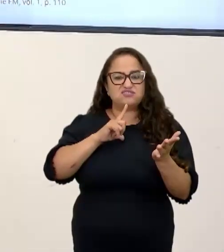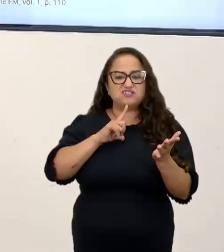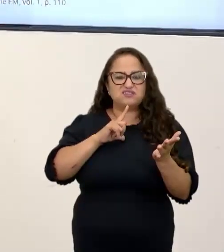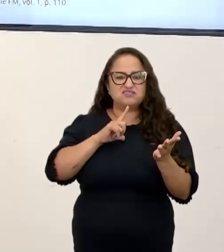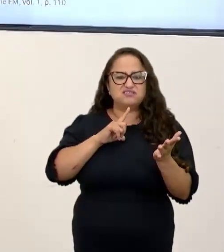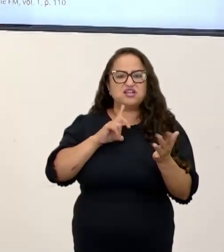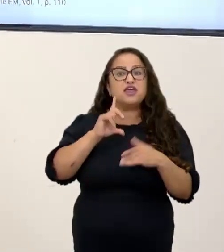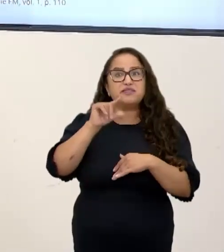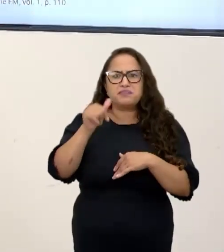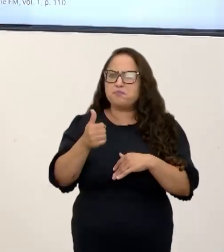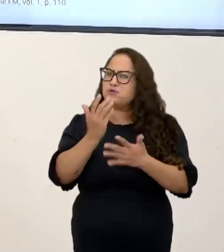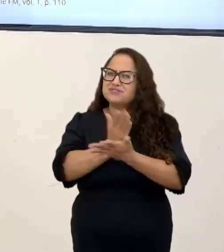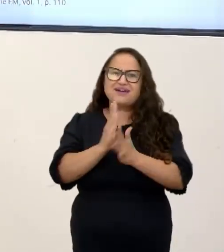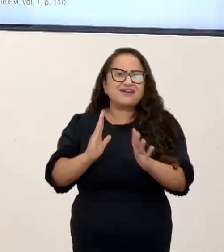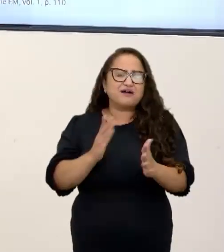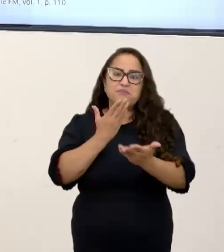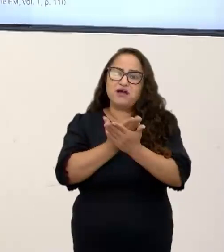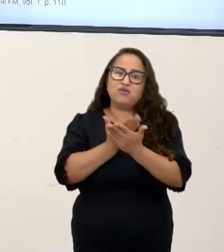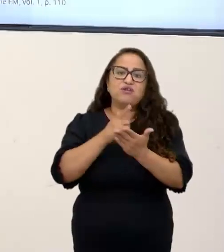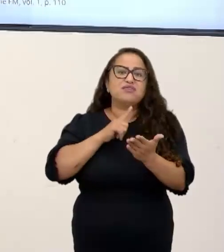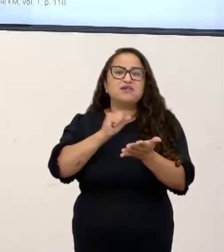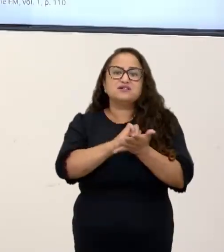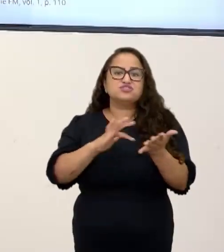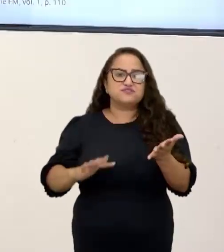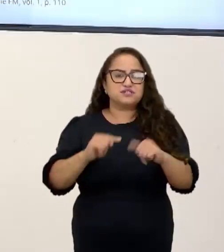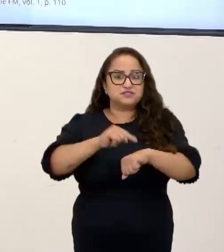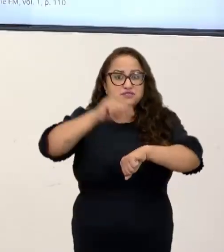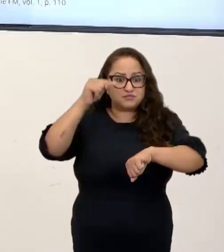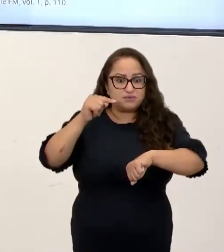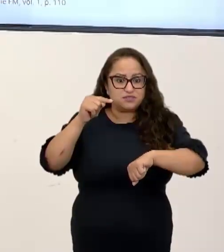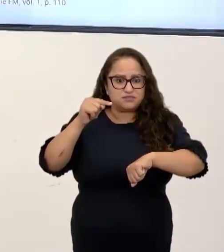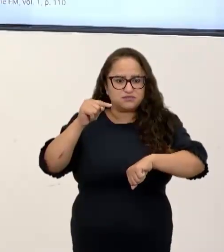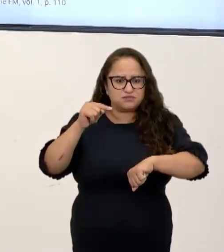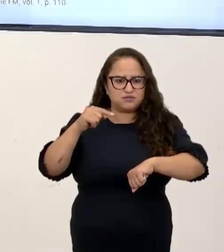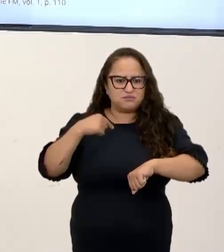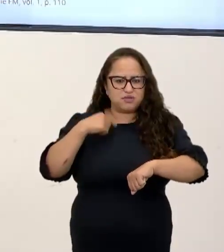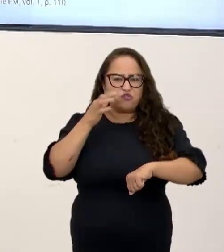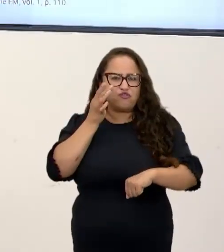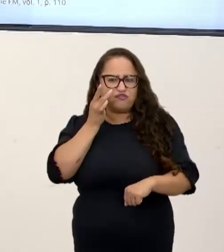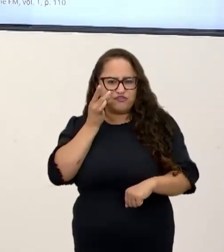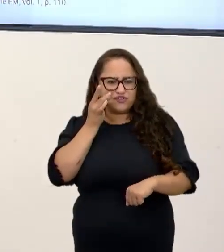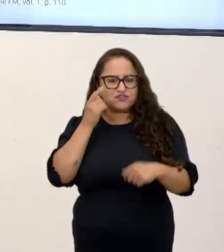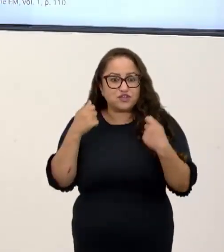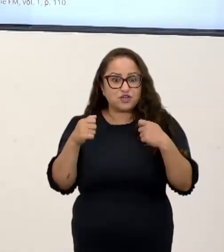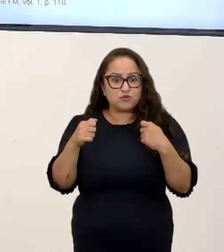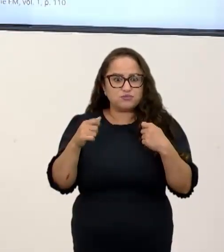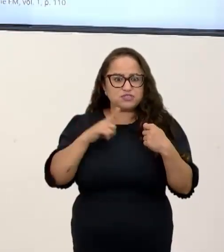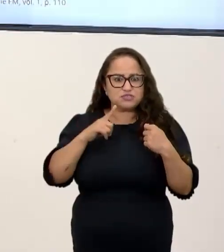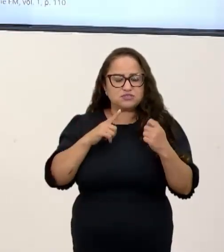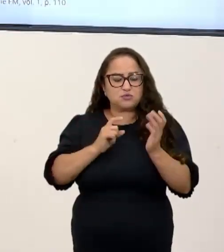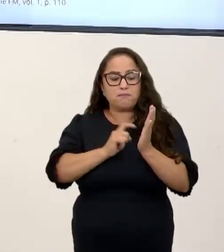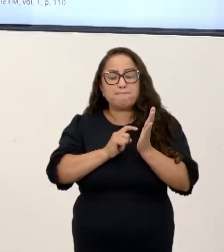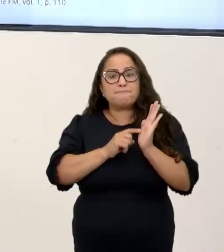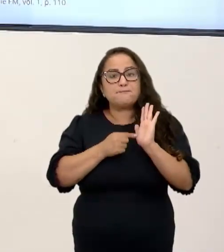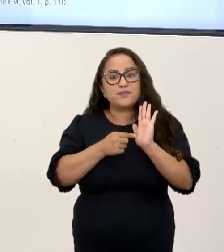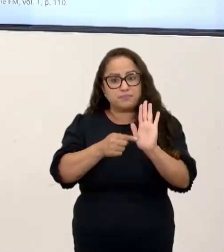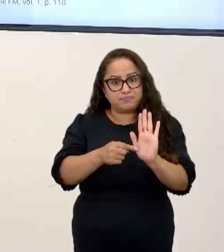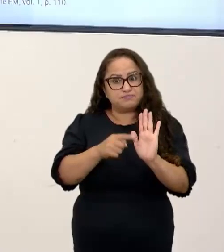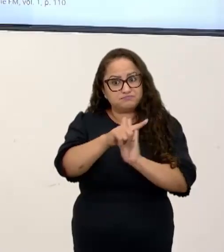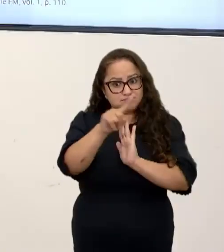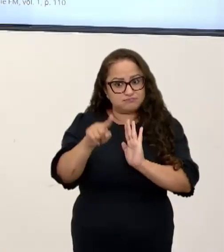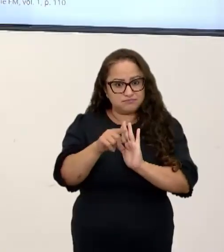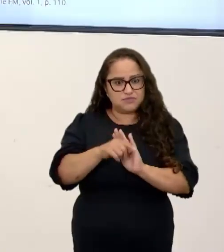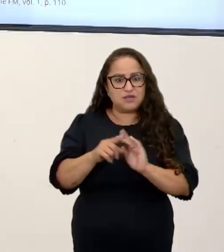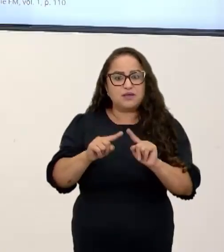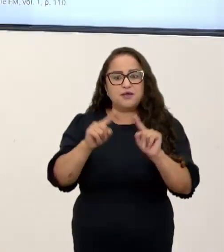a tarefa logo em seguida da aula, tá? Então, espera um tempinho aí que logo. A minha ao vivo demora um pouco mais, porque eu tenho que ir lá colocar para vocês a aula, liberar a aula para vocês. Mas